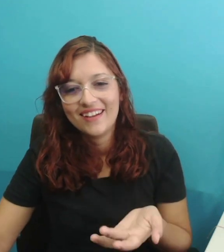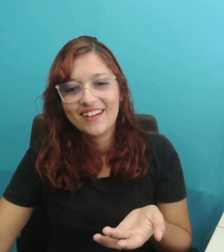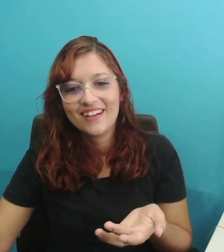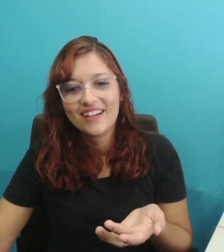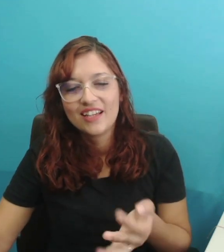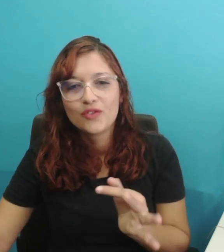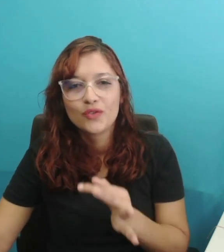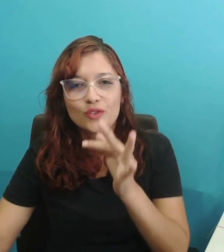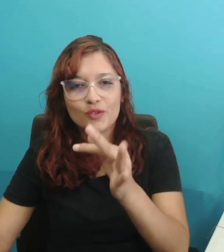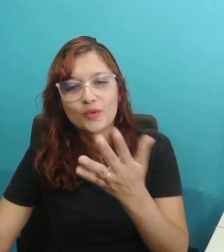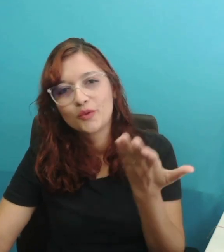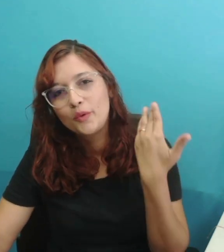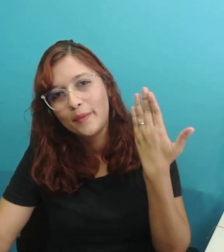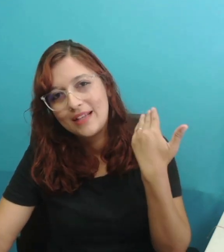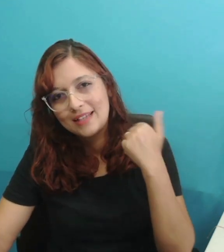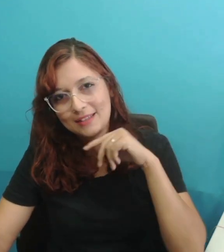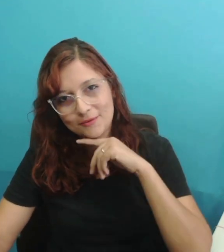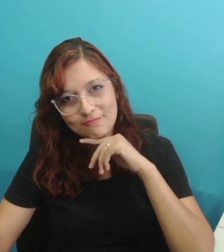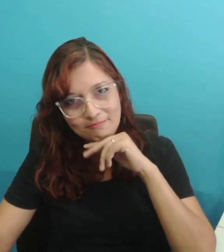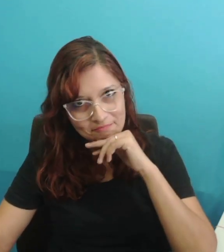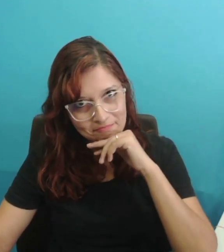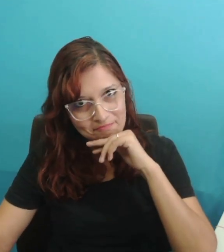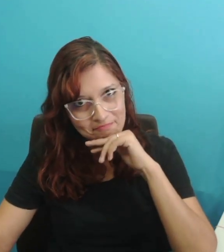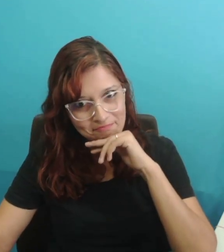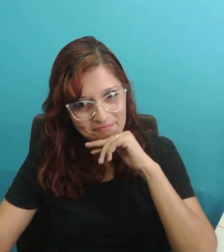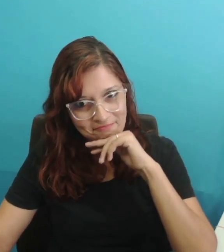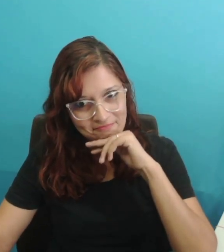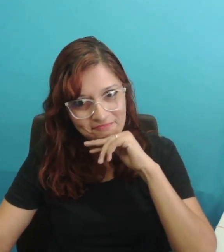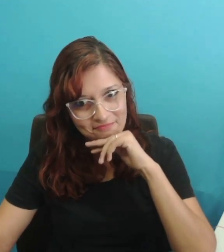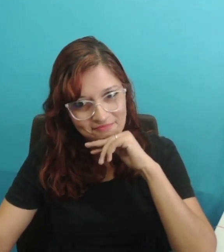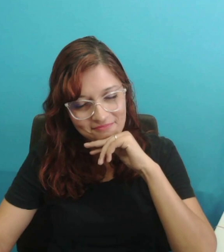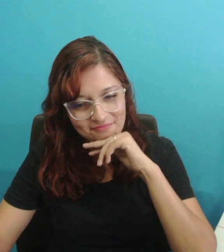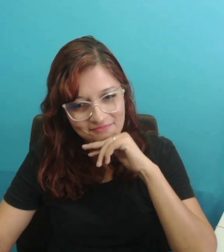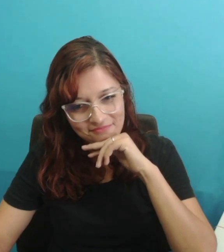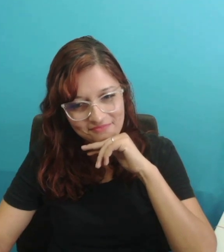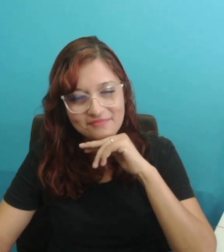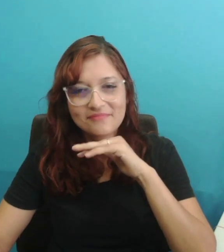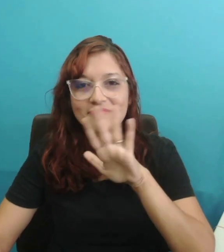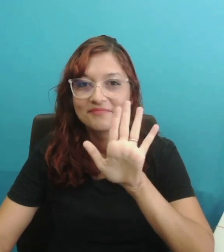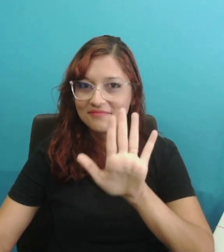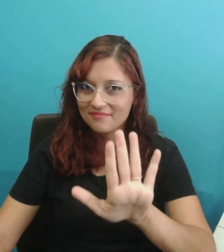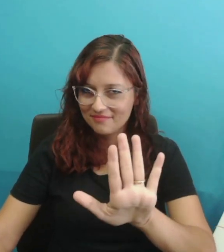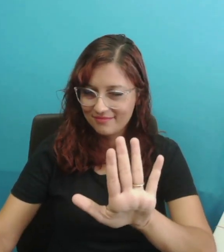Ai, deixa pra lá. Futuro do pretérito.